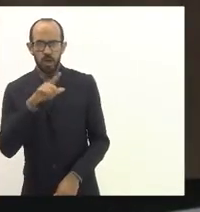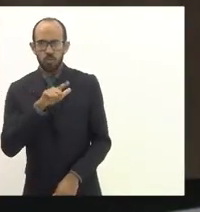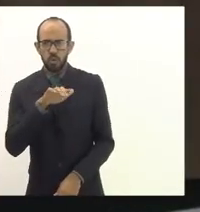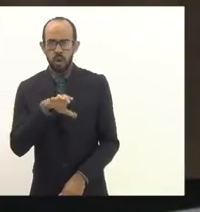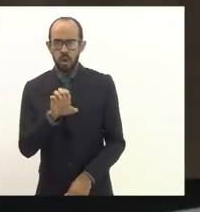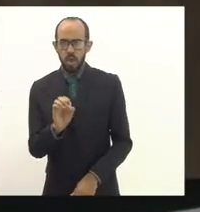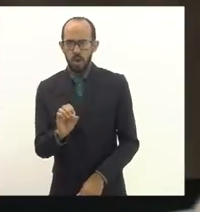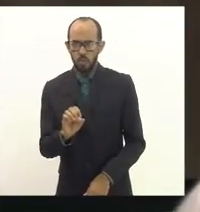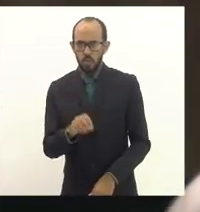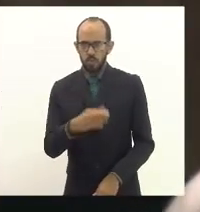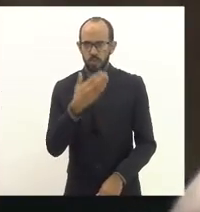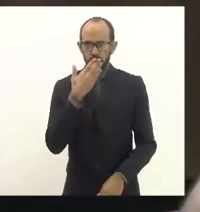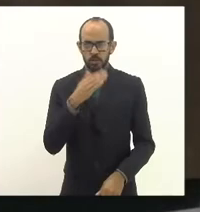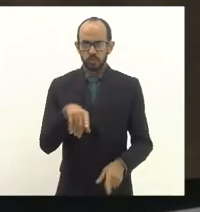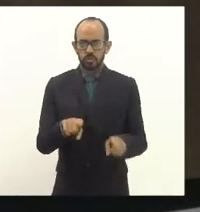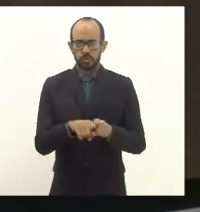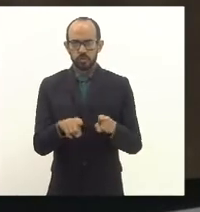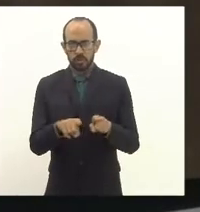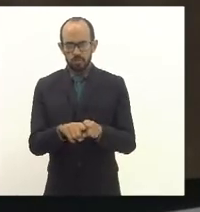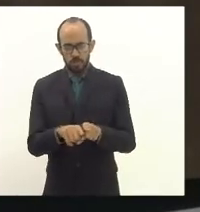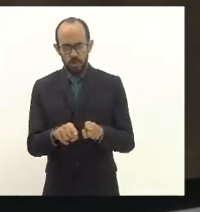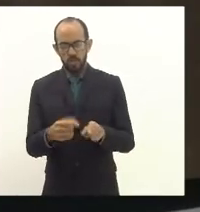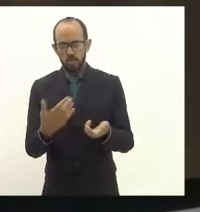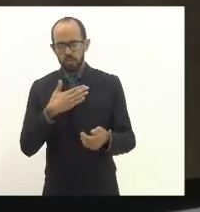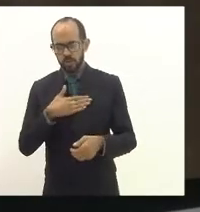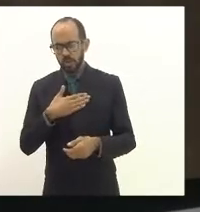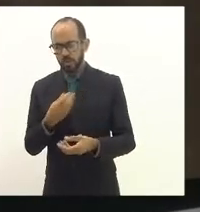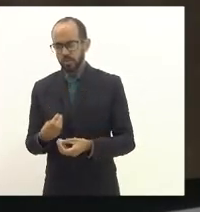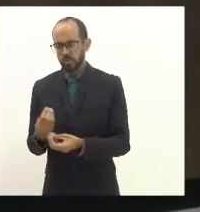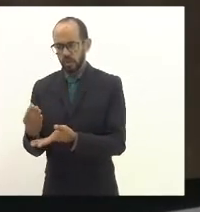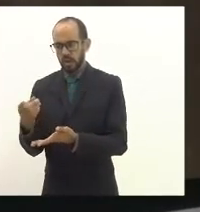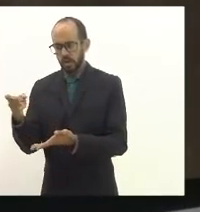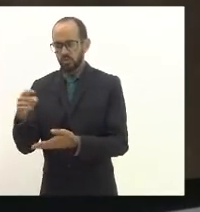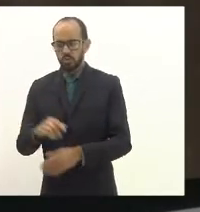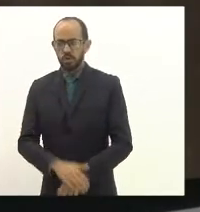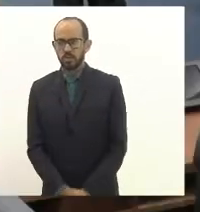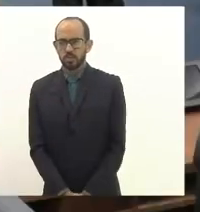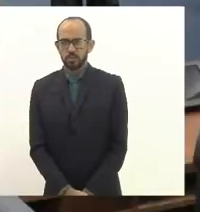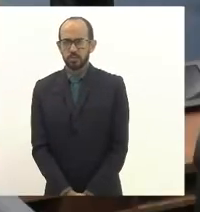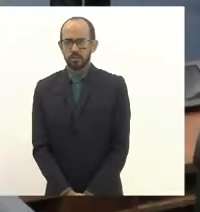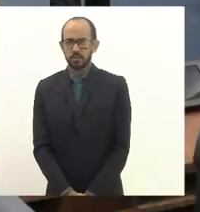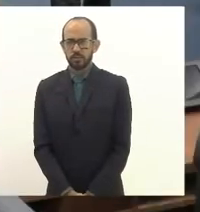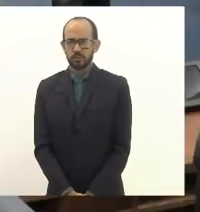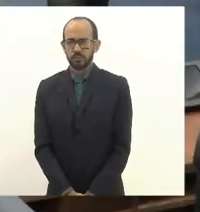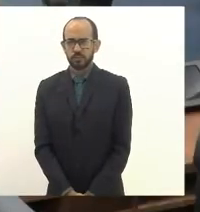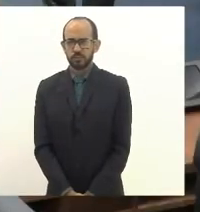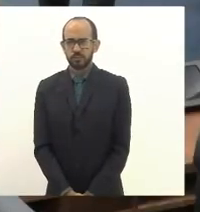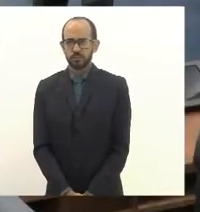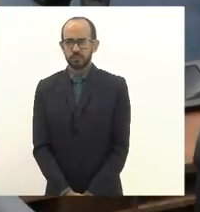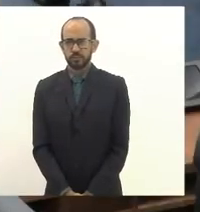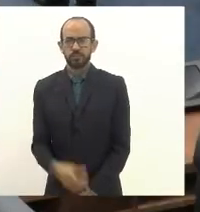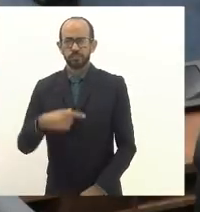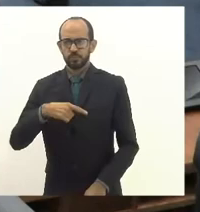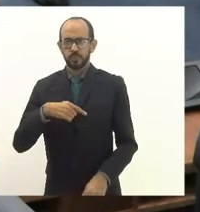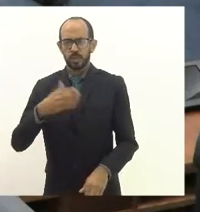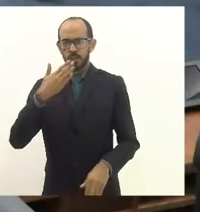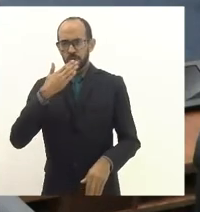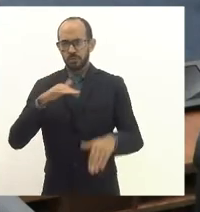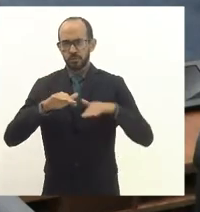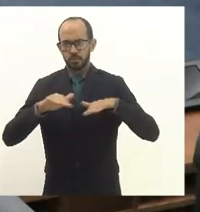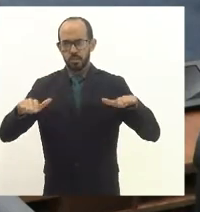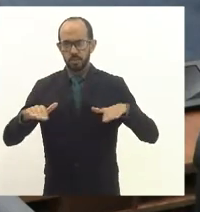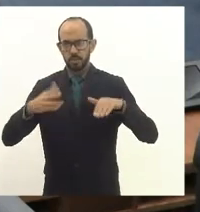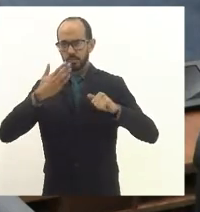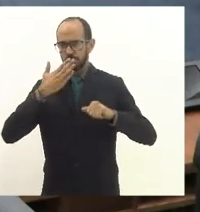requerimento também de inclusão. Queria entregar a Vossa Excelência. Ok. Há sobre a mesa requerimento.